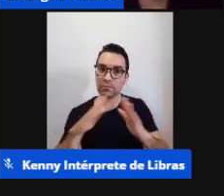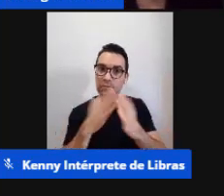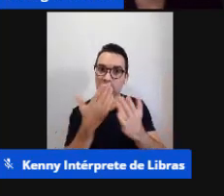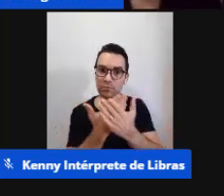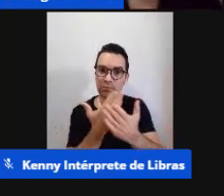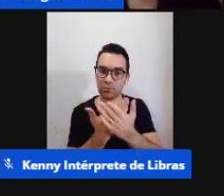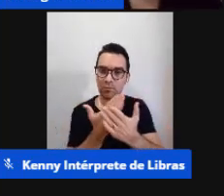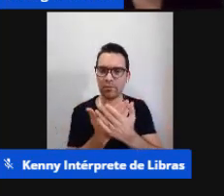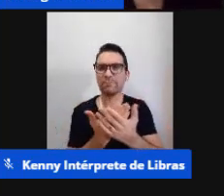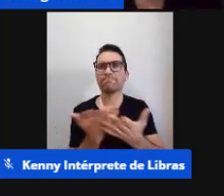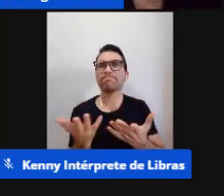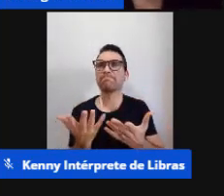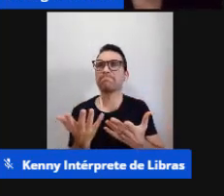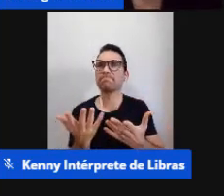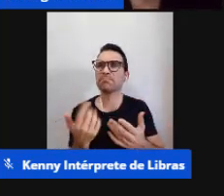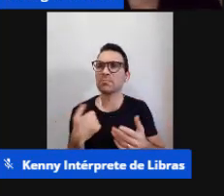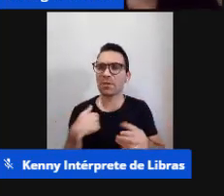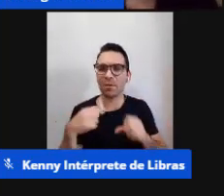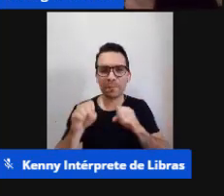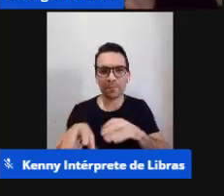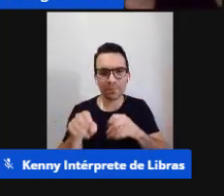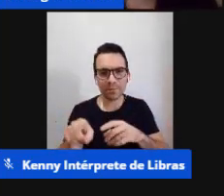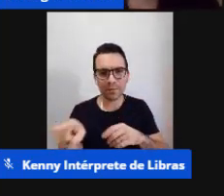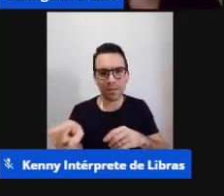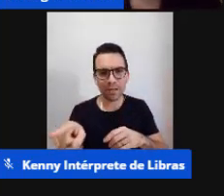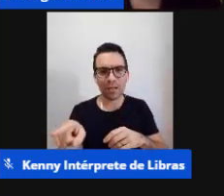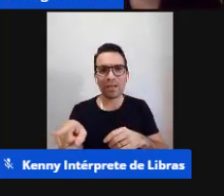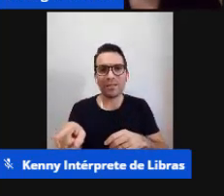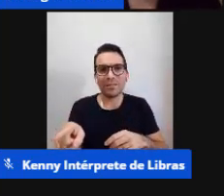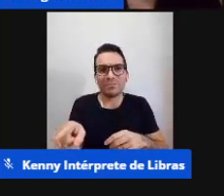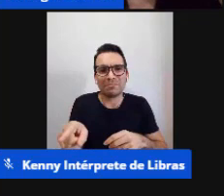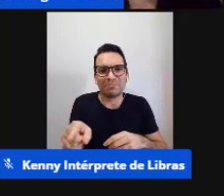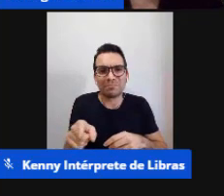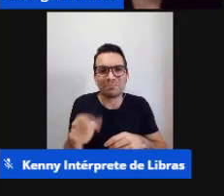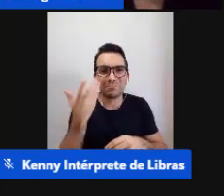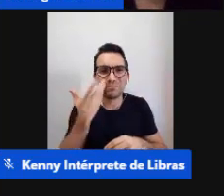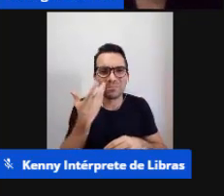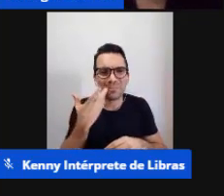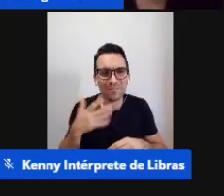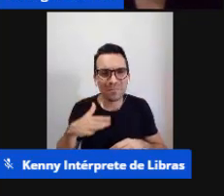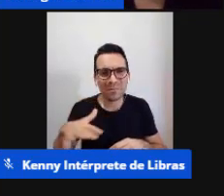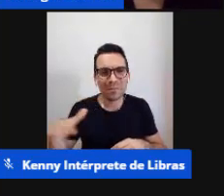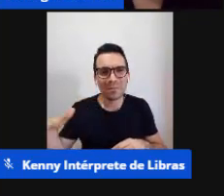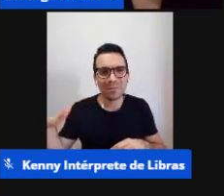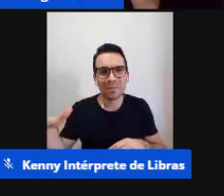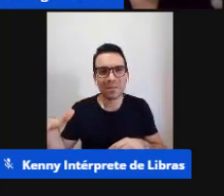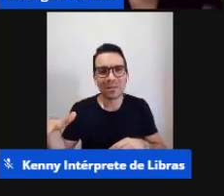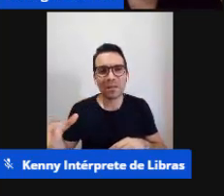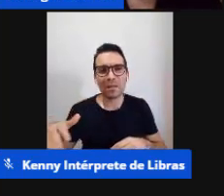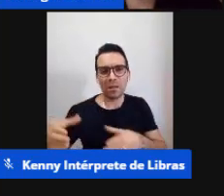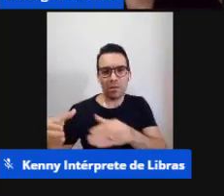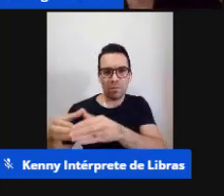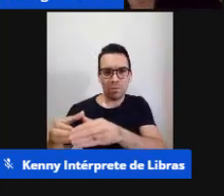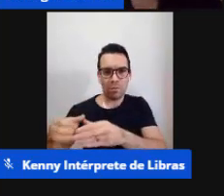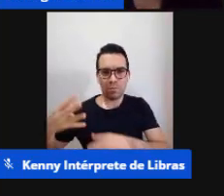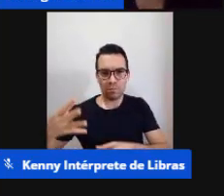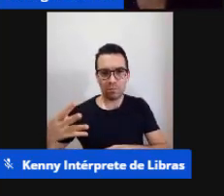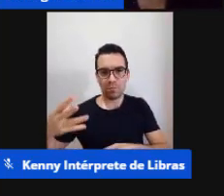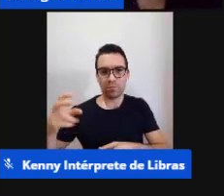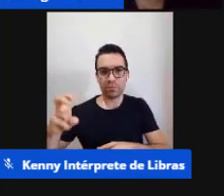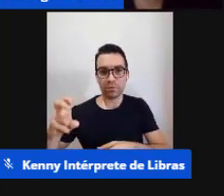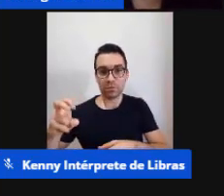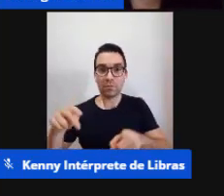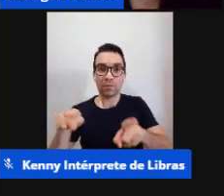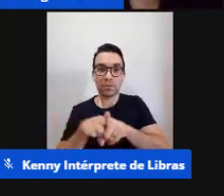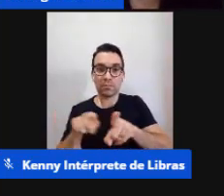mas aqui eu trabalho com o quê? Ah, mas aqui só tem grupo 4 e 5, mas eu tenho ensino fundamental ali. Mas ele pensar que aquela